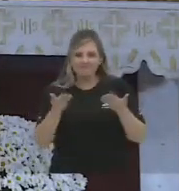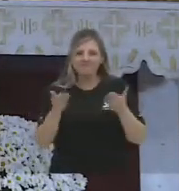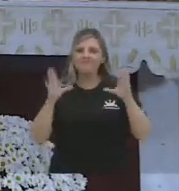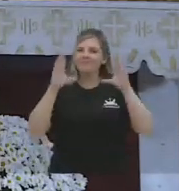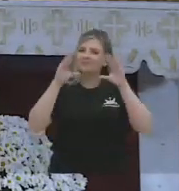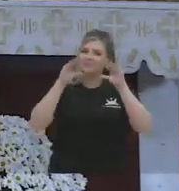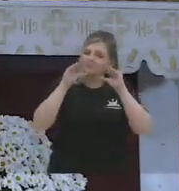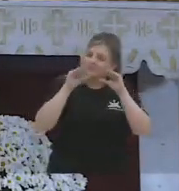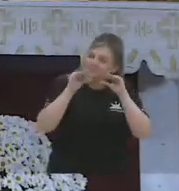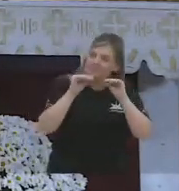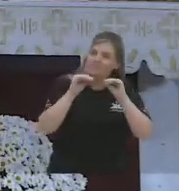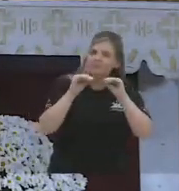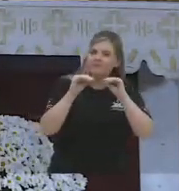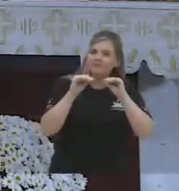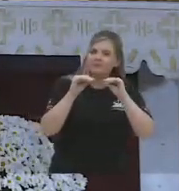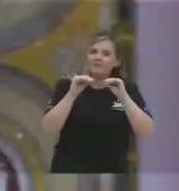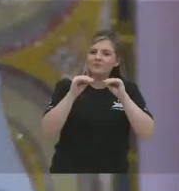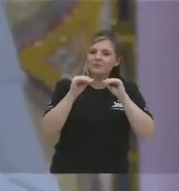com uma acolhida